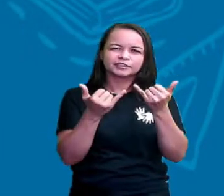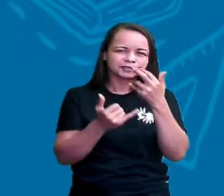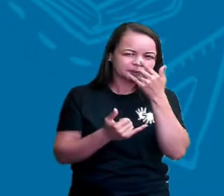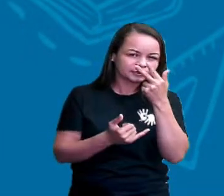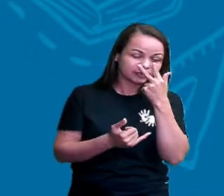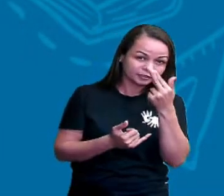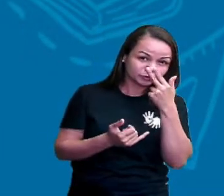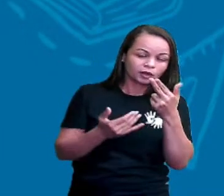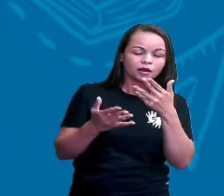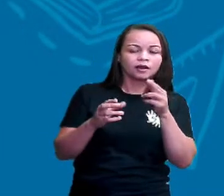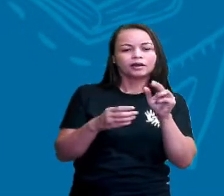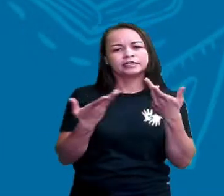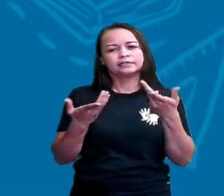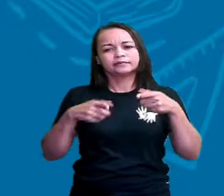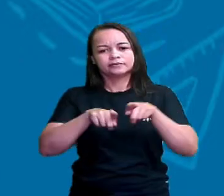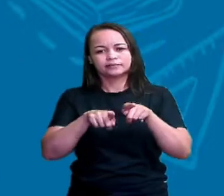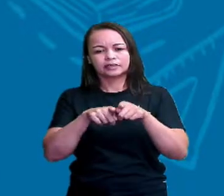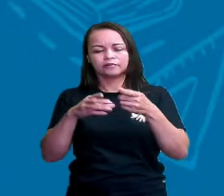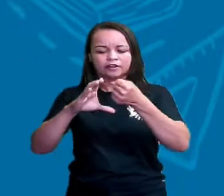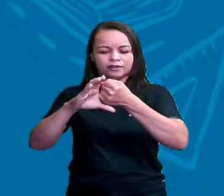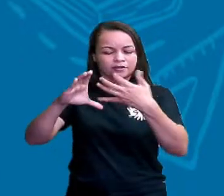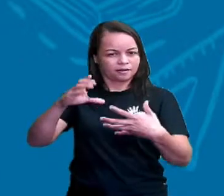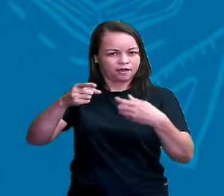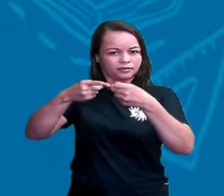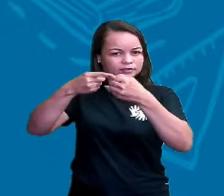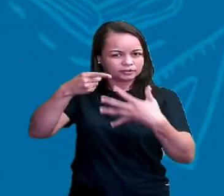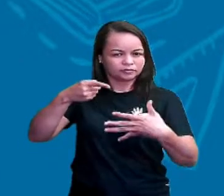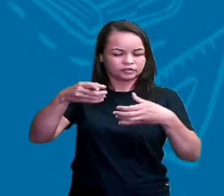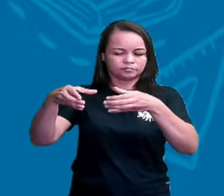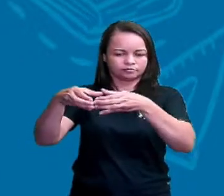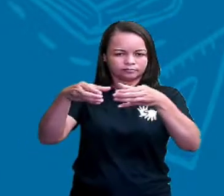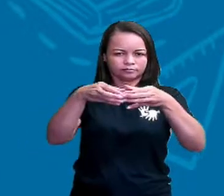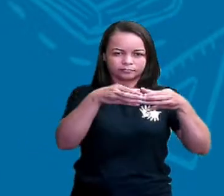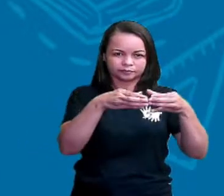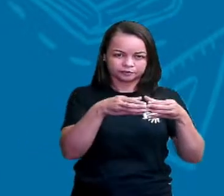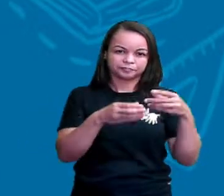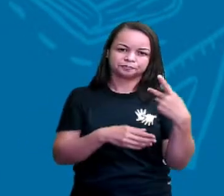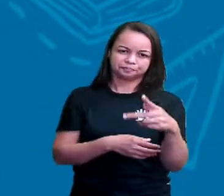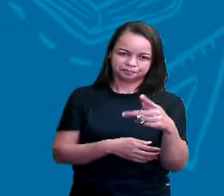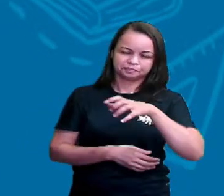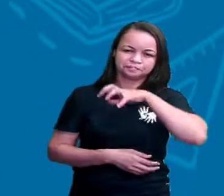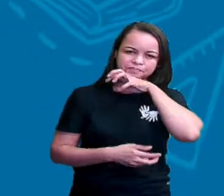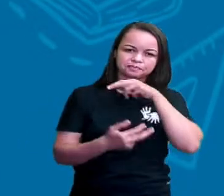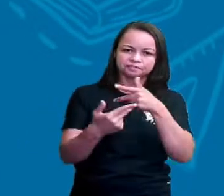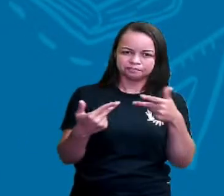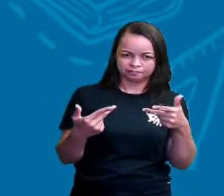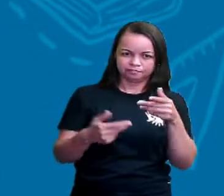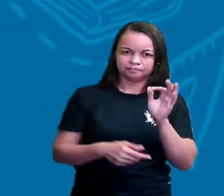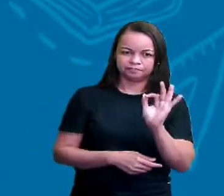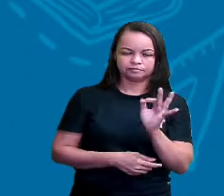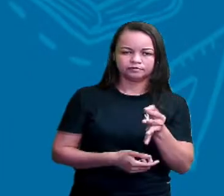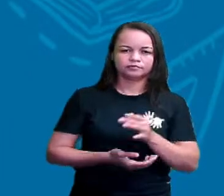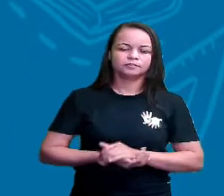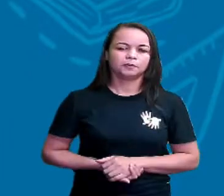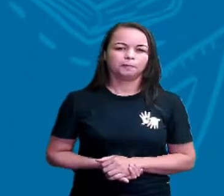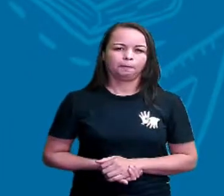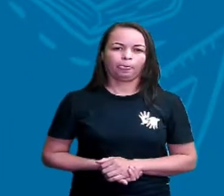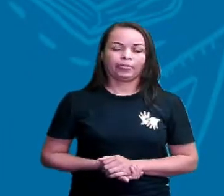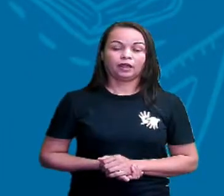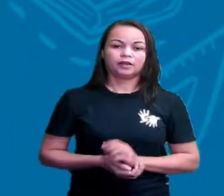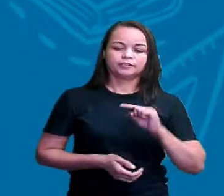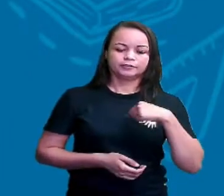gente vai conseguir classificar, a gente vai conseguir agrupar esses animais, tá certo? Então, a gente